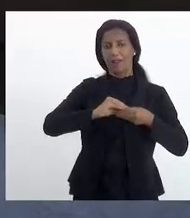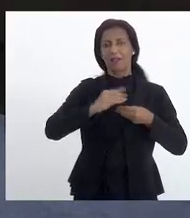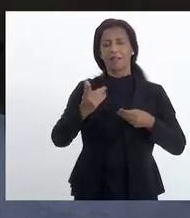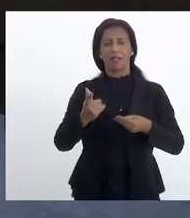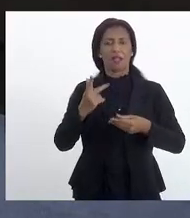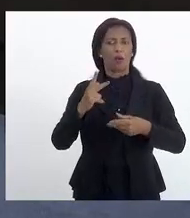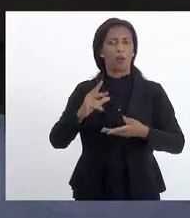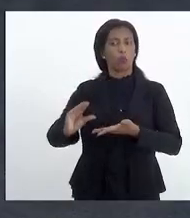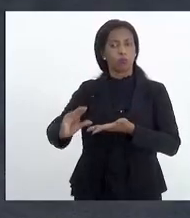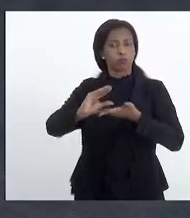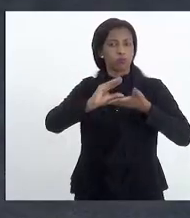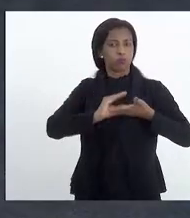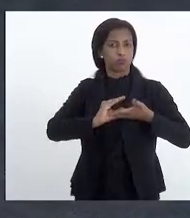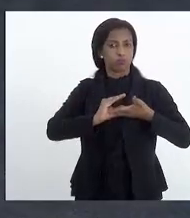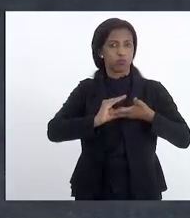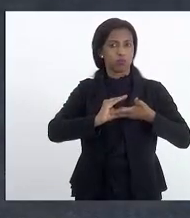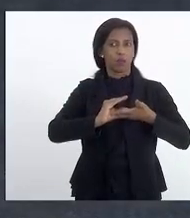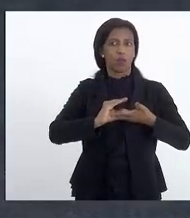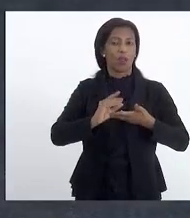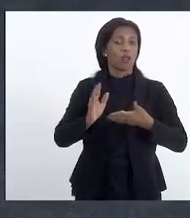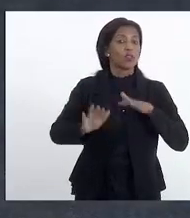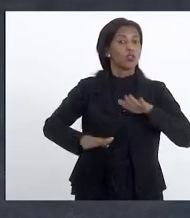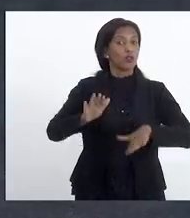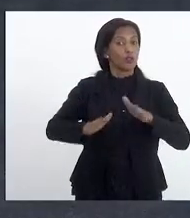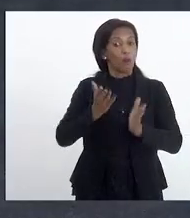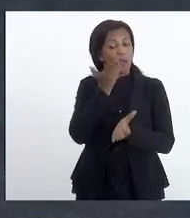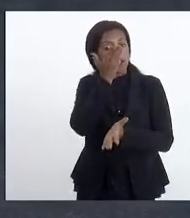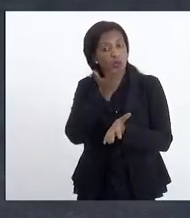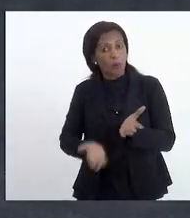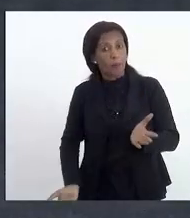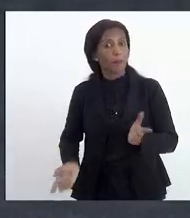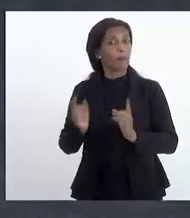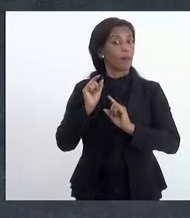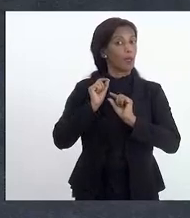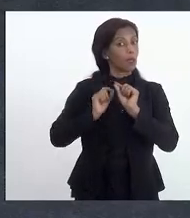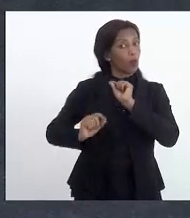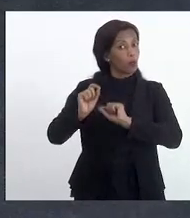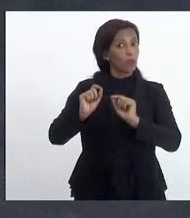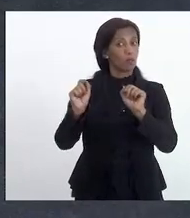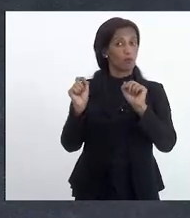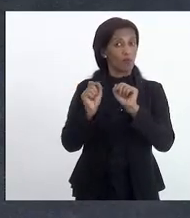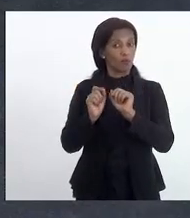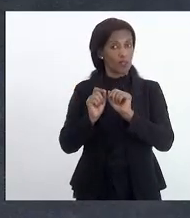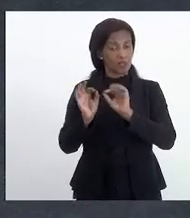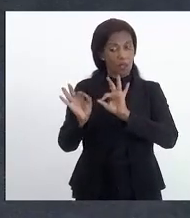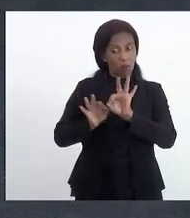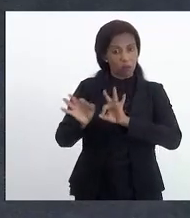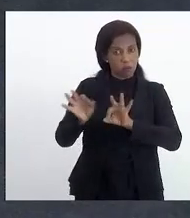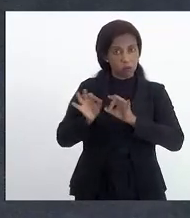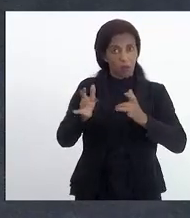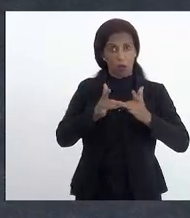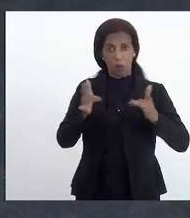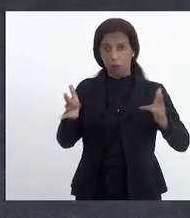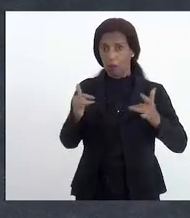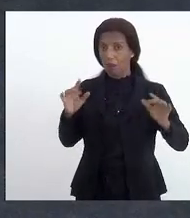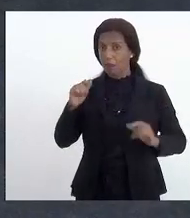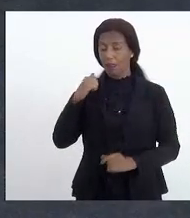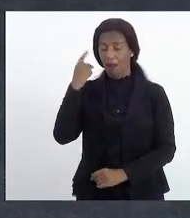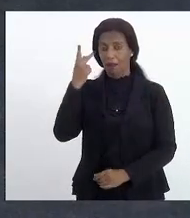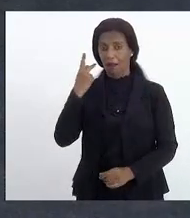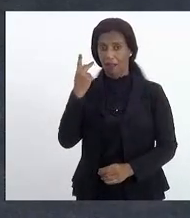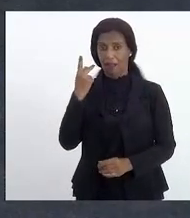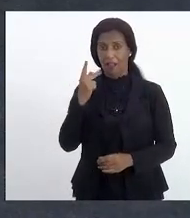precisa ser levado em conta, de maneira que a gente não perca de vista o que estamos fazendo, e é um gesto largo da Assembleia, é